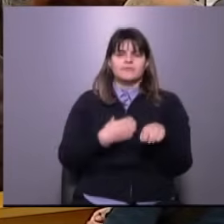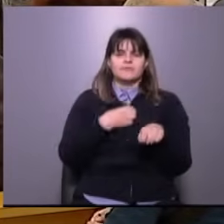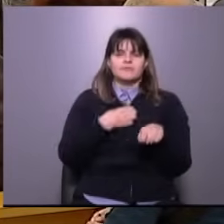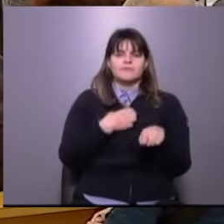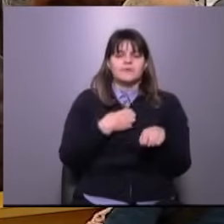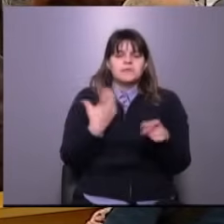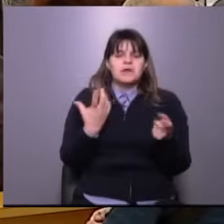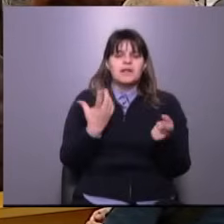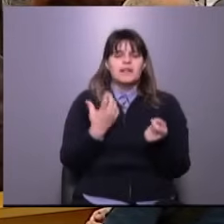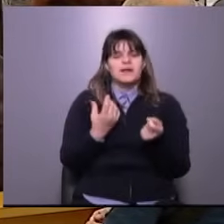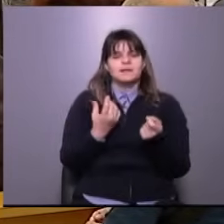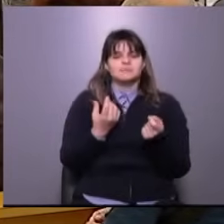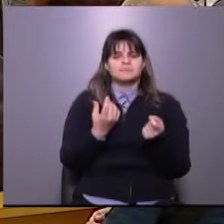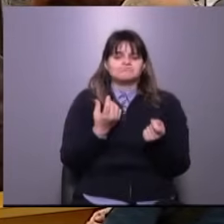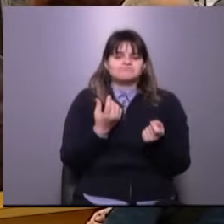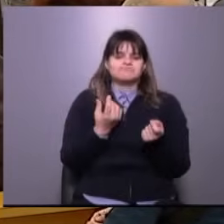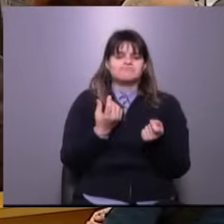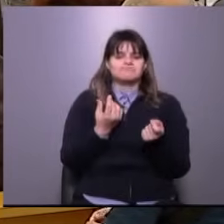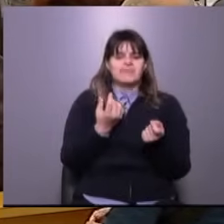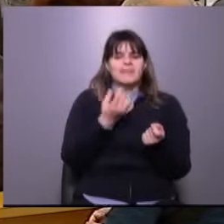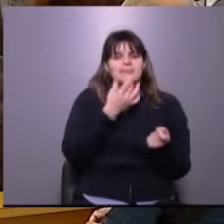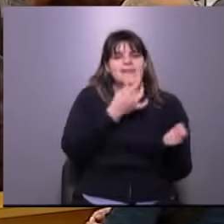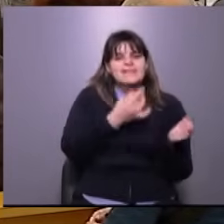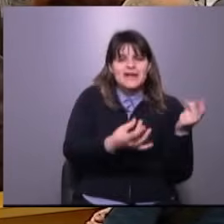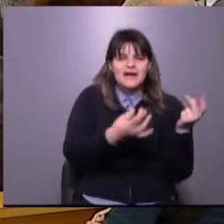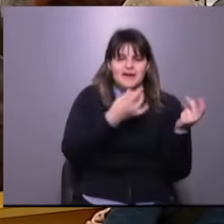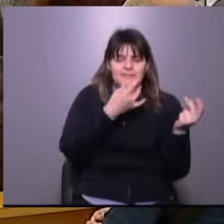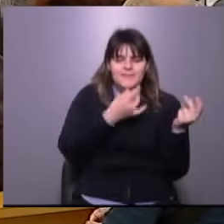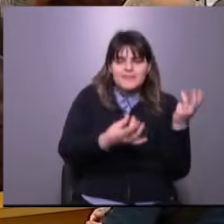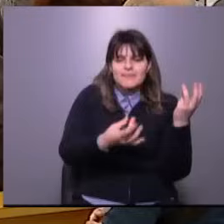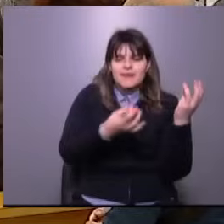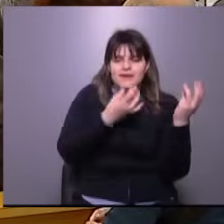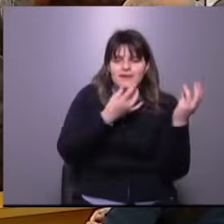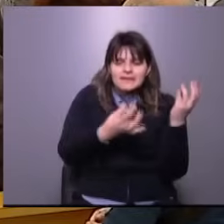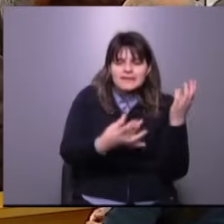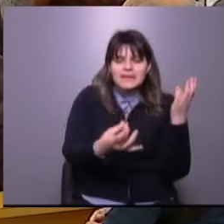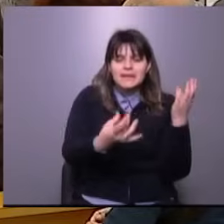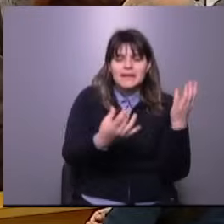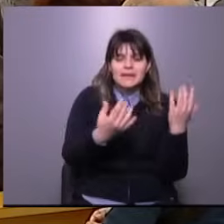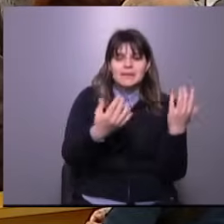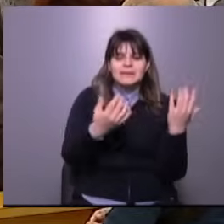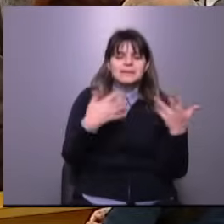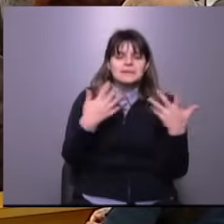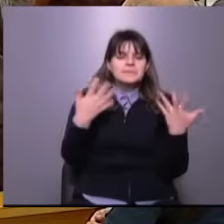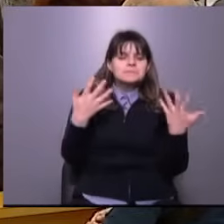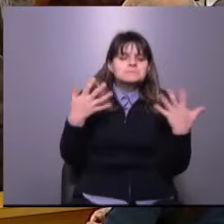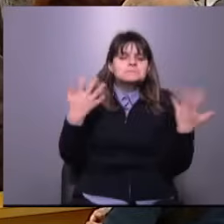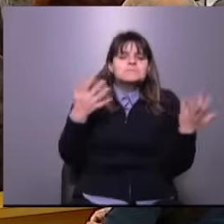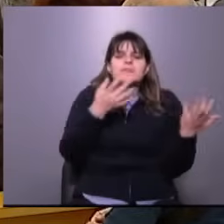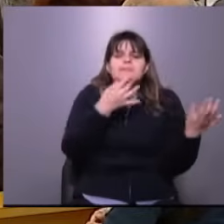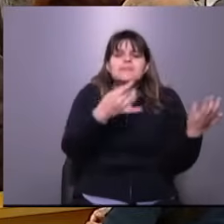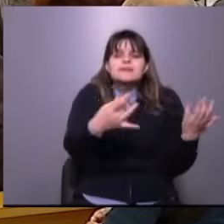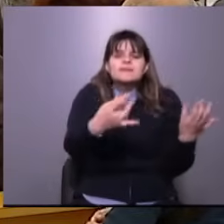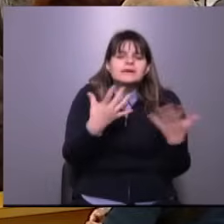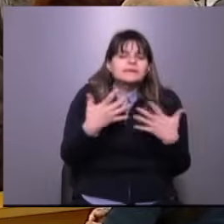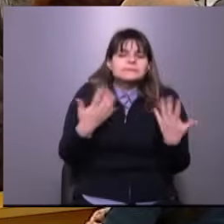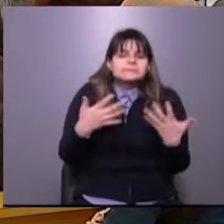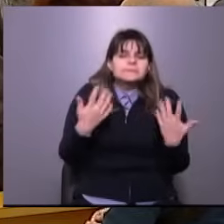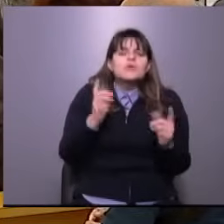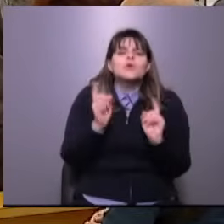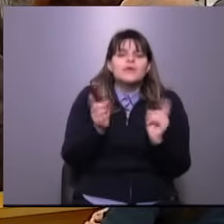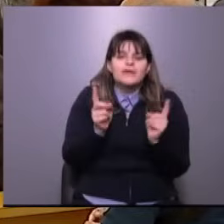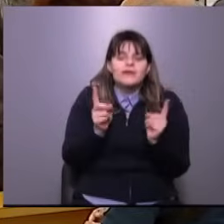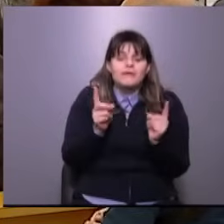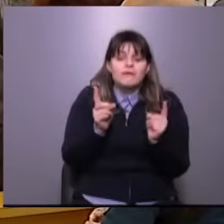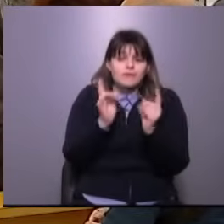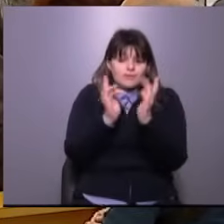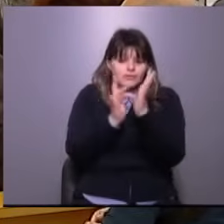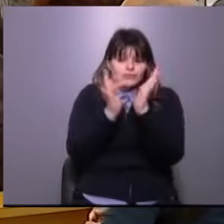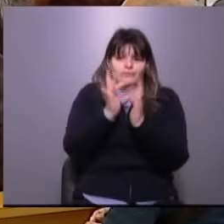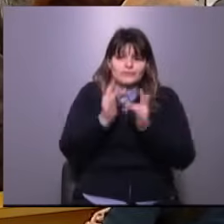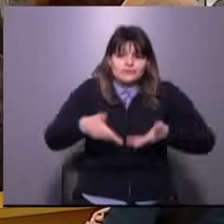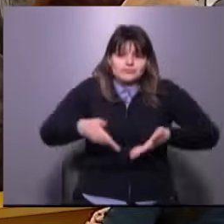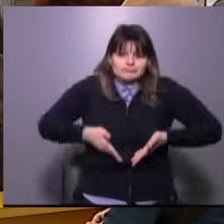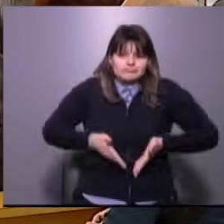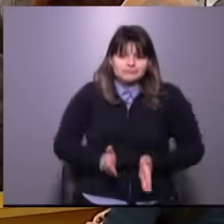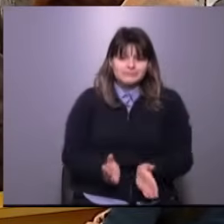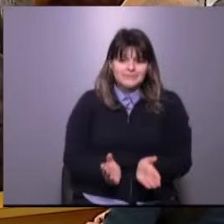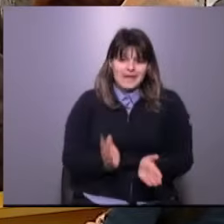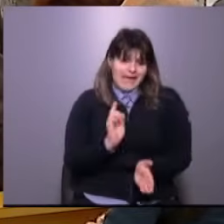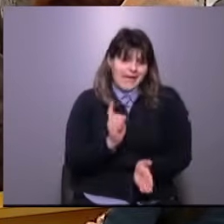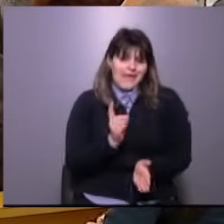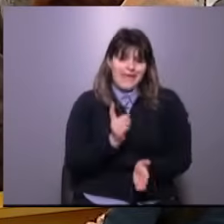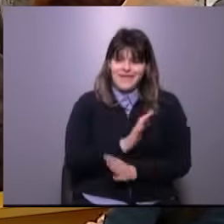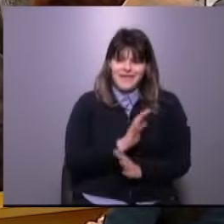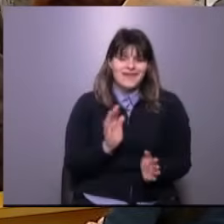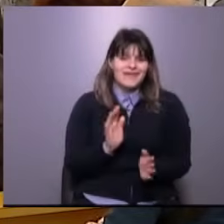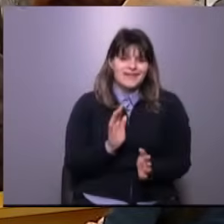que se fala tanto de Natal e que corre o risco de perder o centro do Natal, que é a vinda